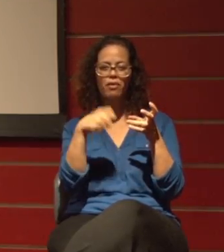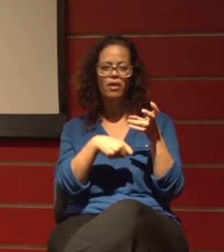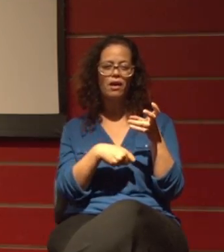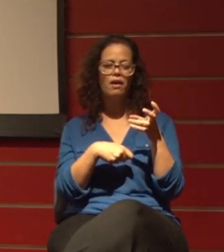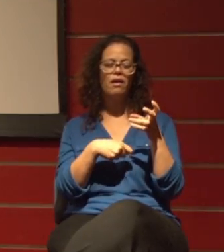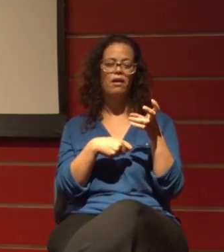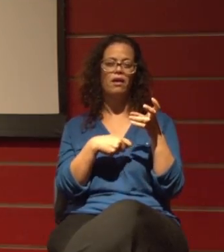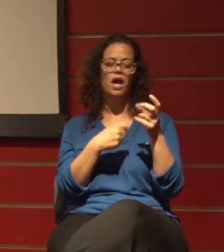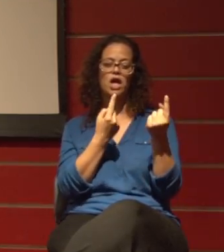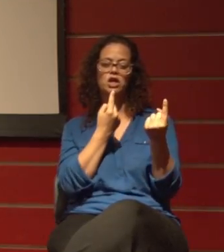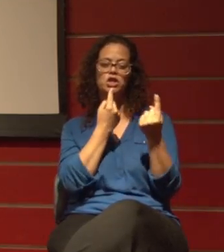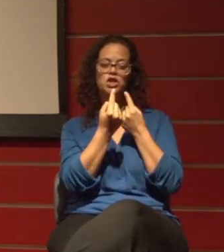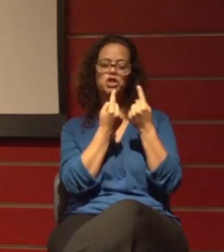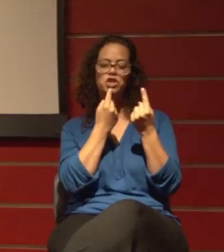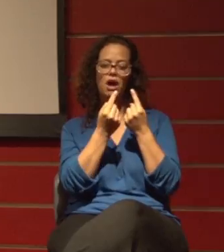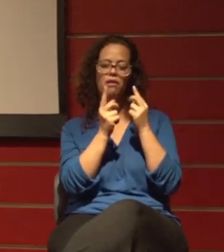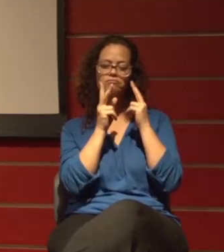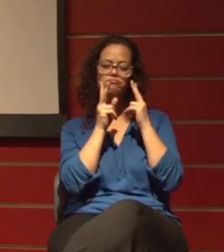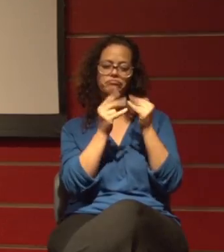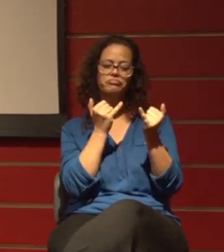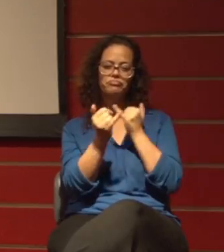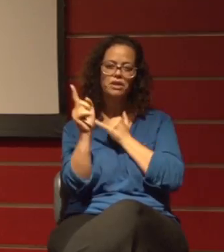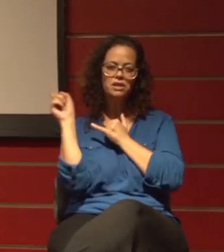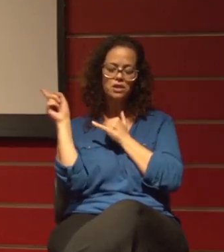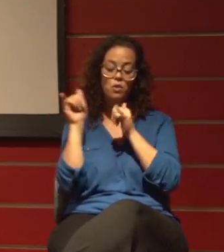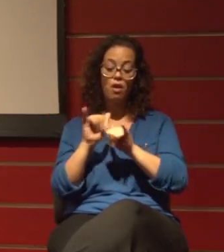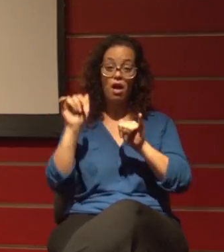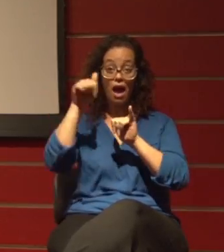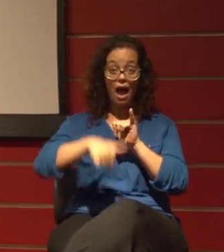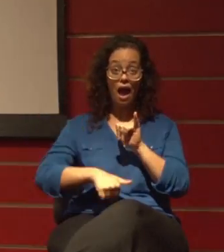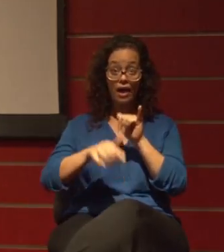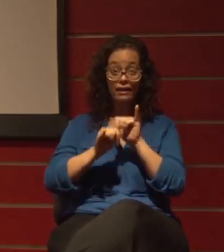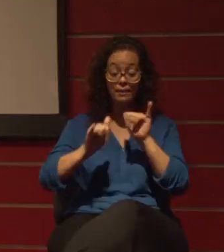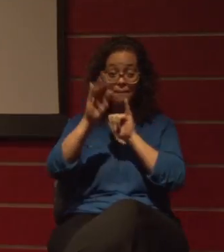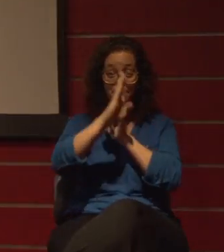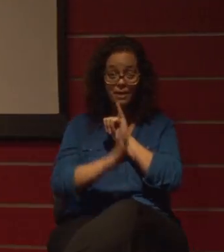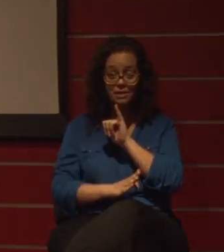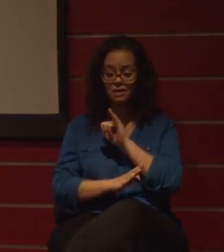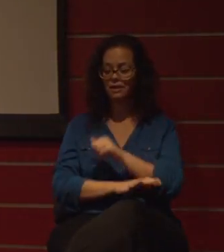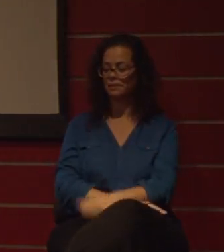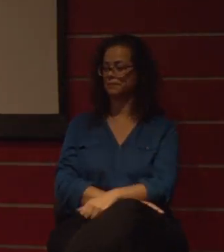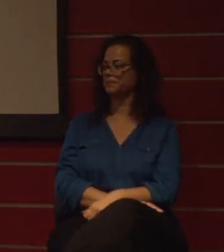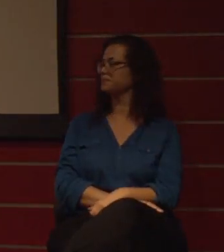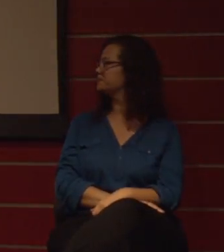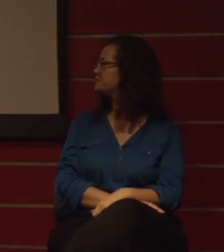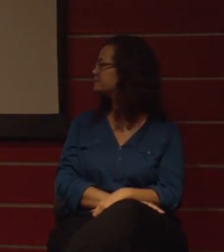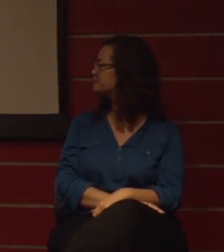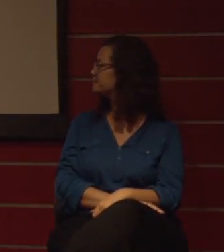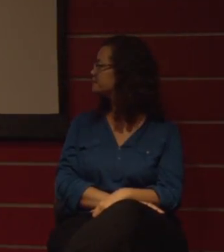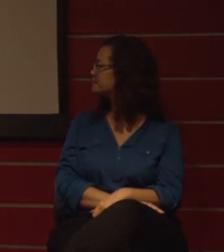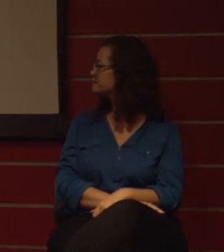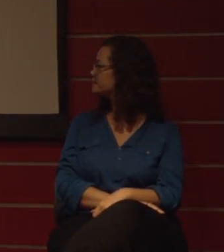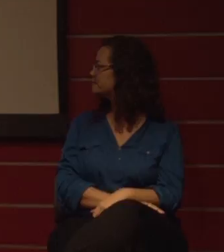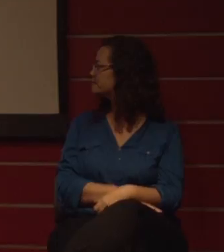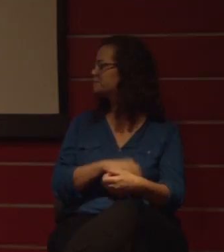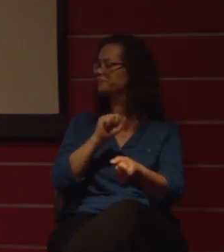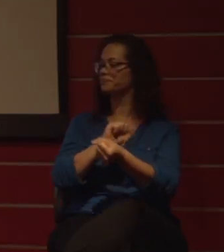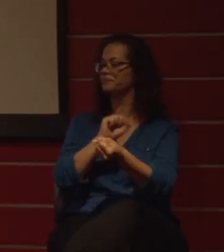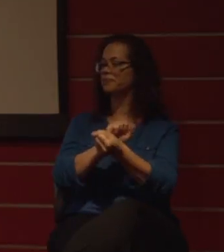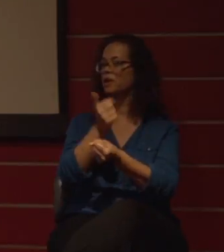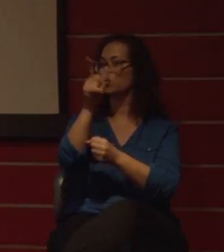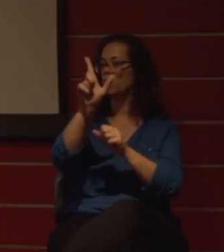colocar diálogos desses na mídia brasileira pera aí eu quero abrir com o